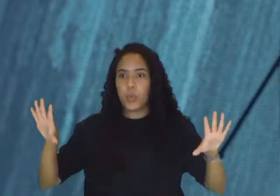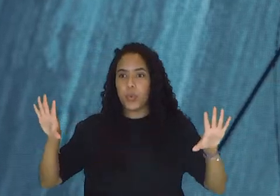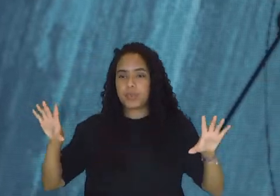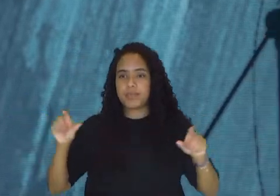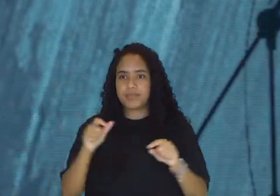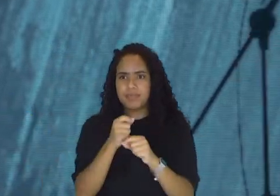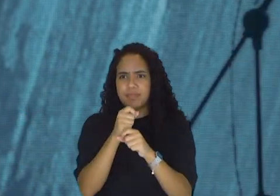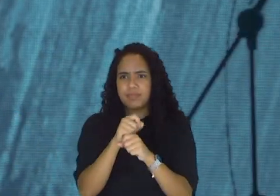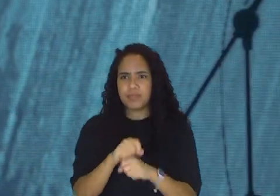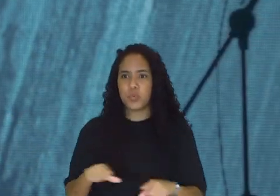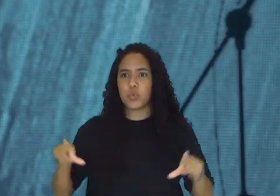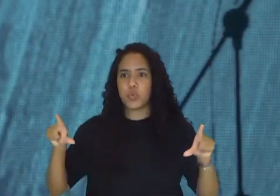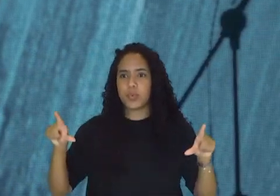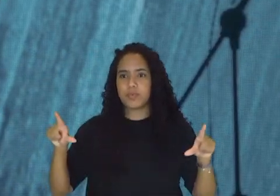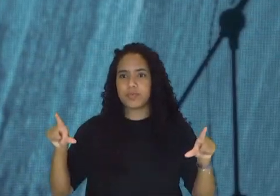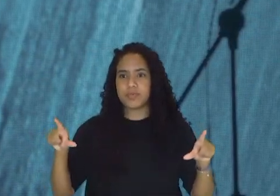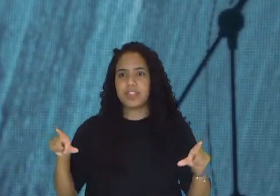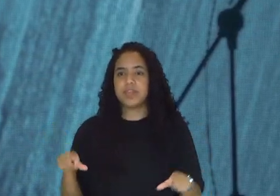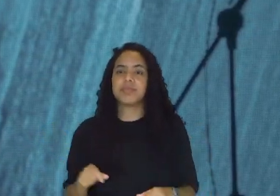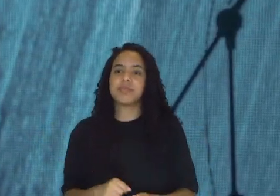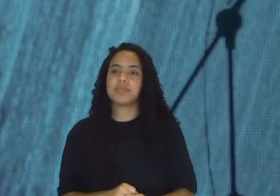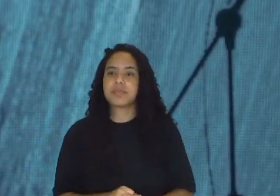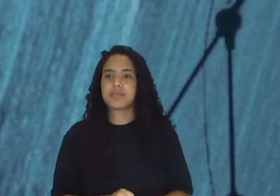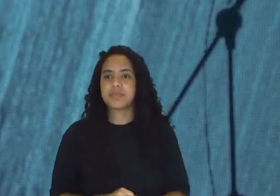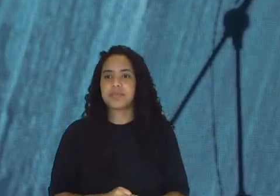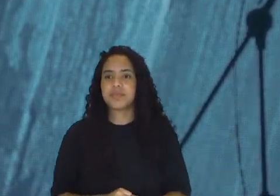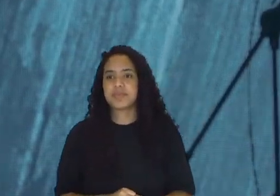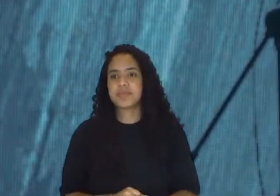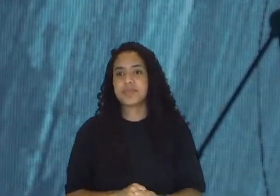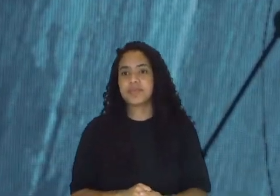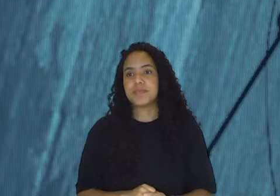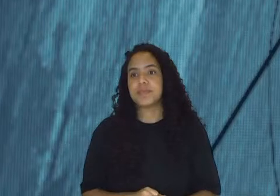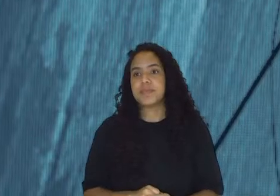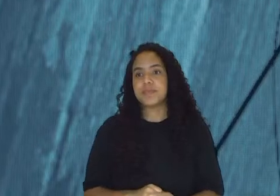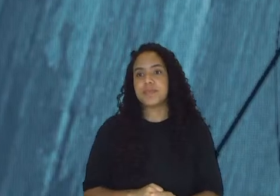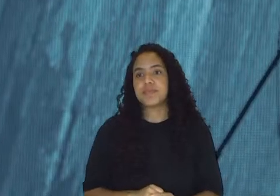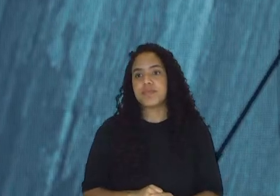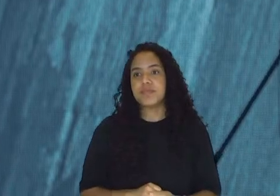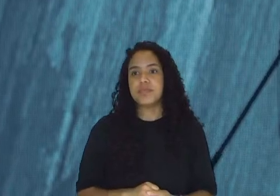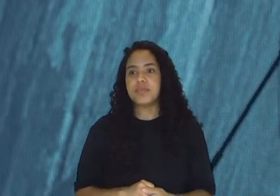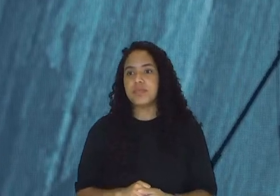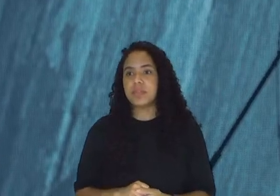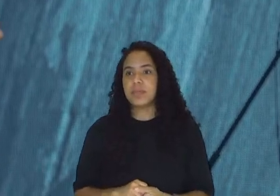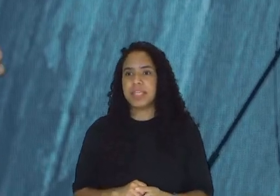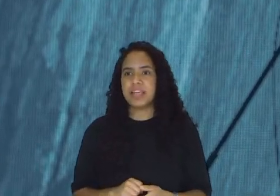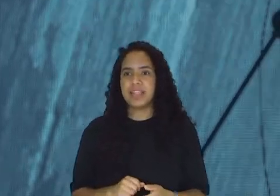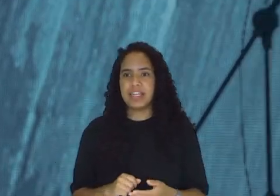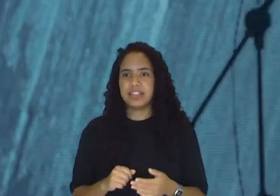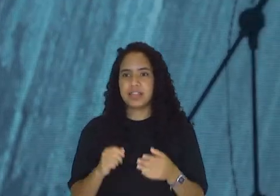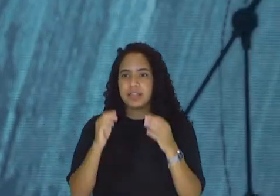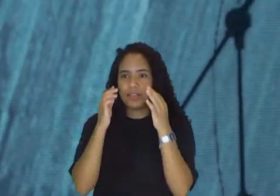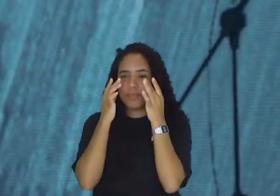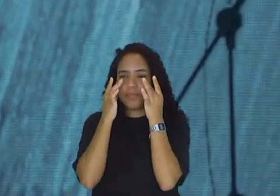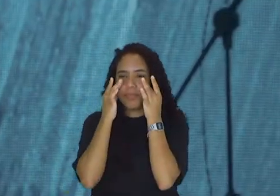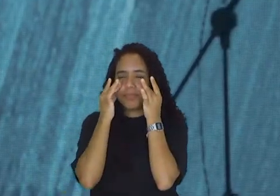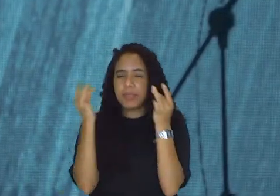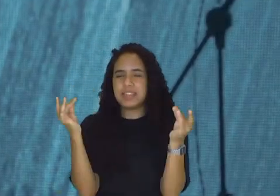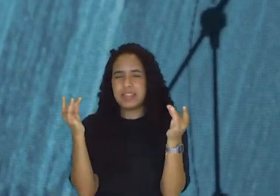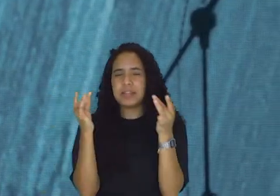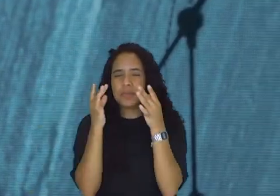Percebe a mentalidade de escassez? Eles estavam no intervalo entre a escravidão e a terra que mana leite e